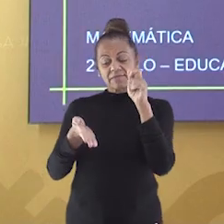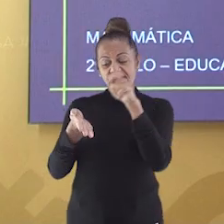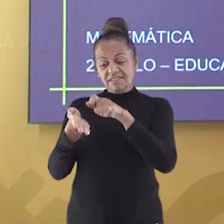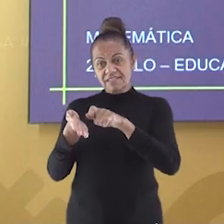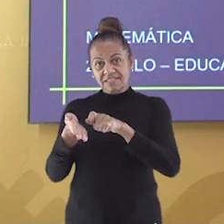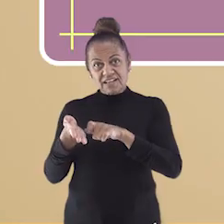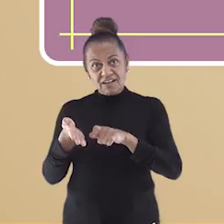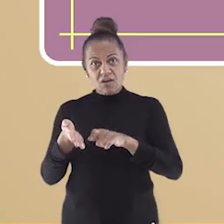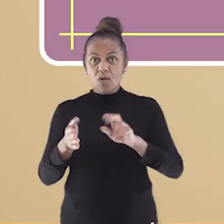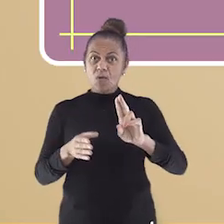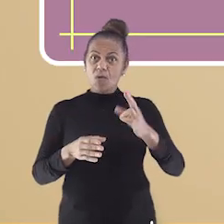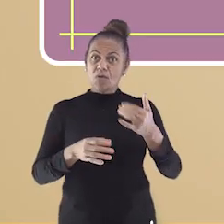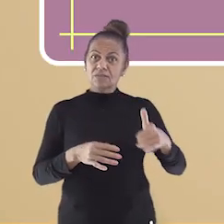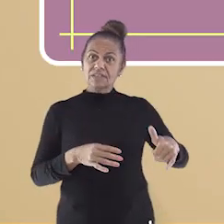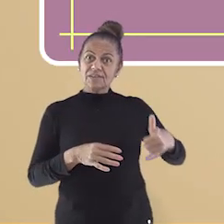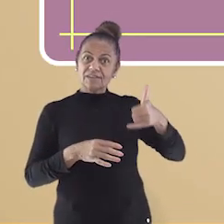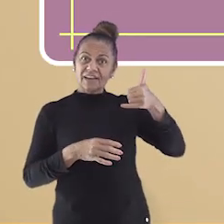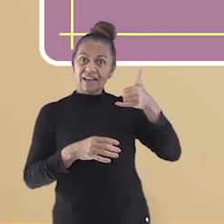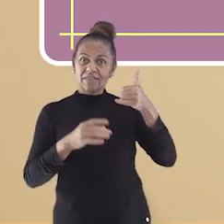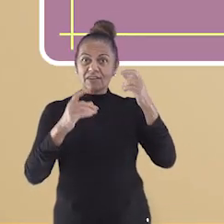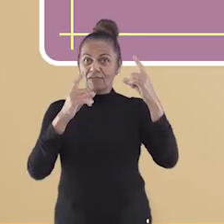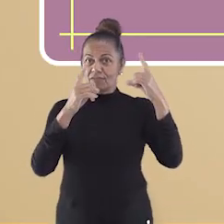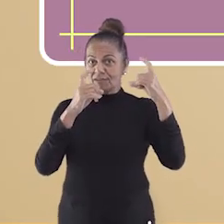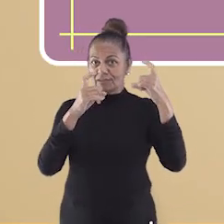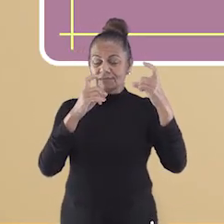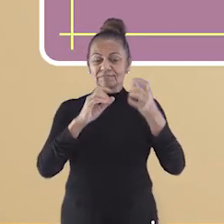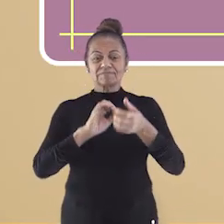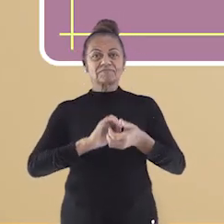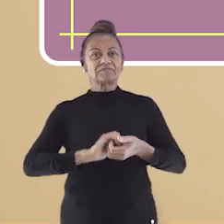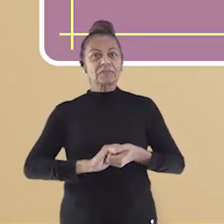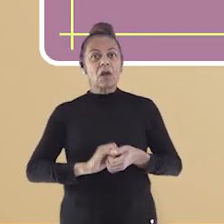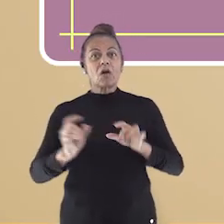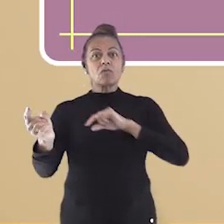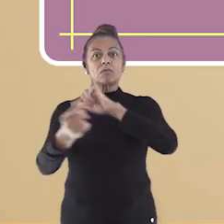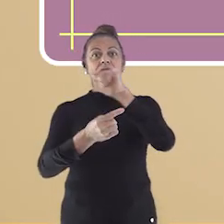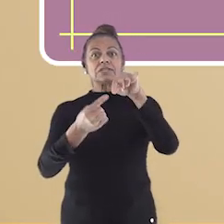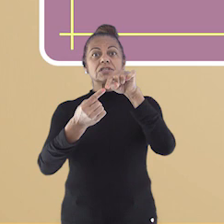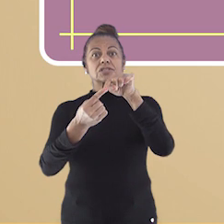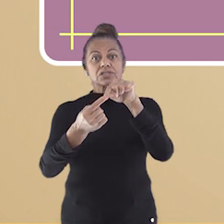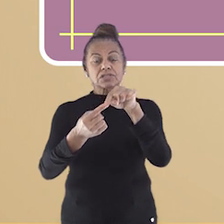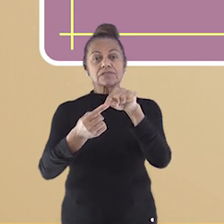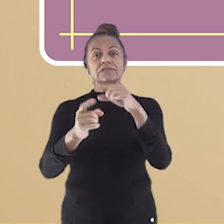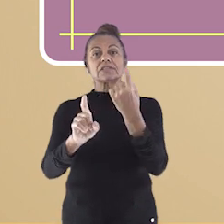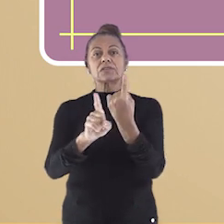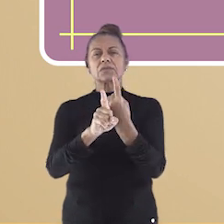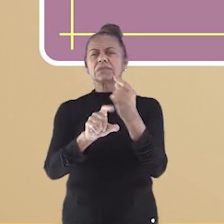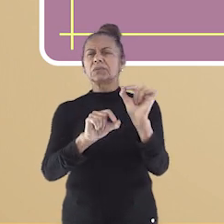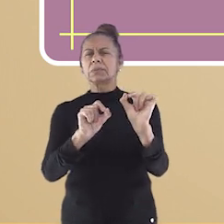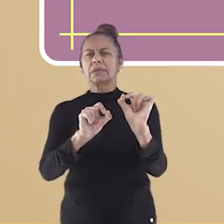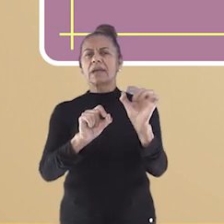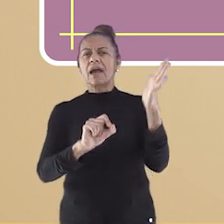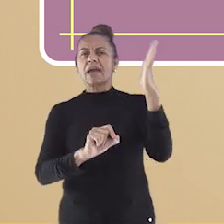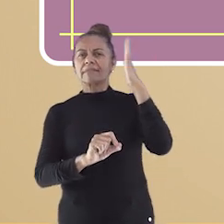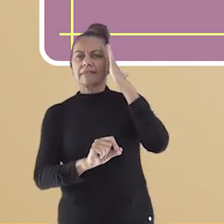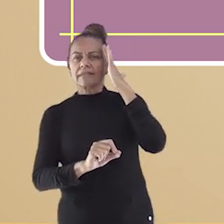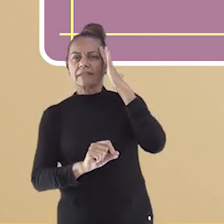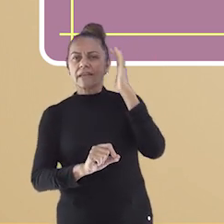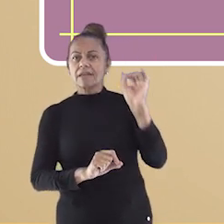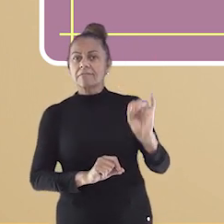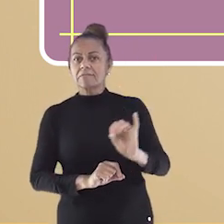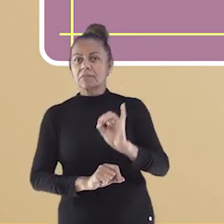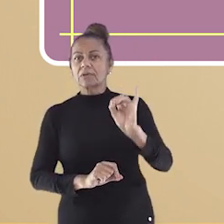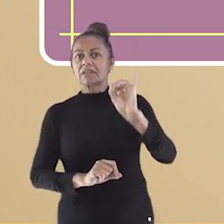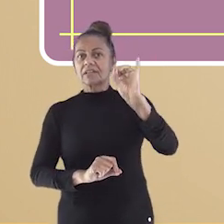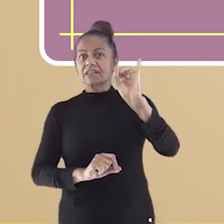a foto. O objetivo específico desse encontro é entender a importância e a presença